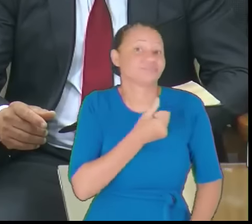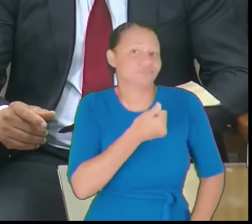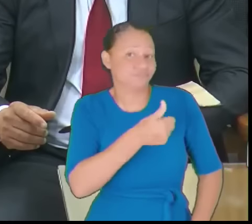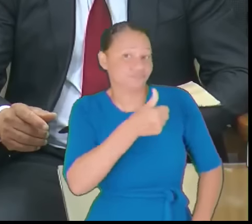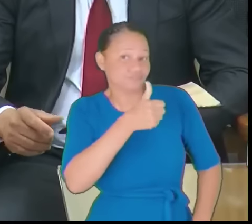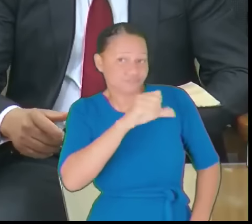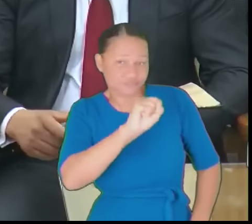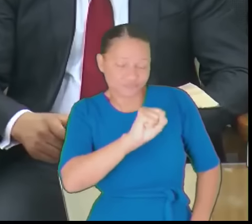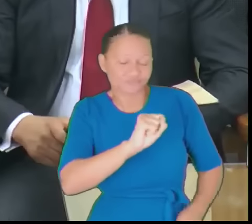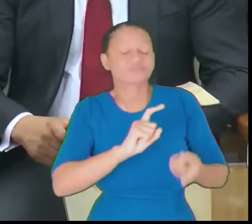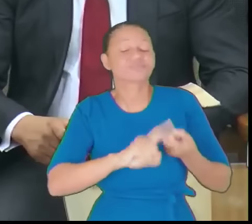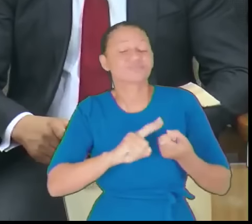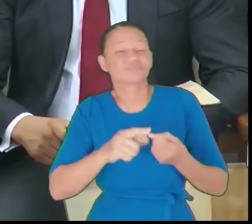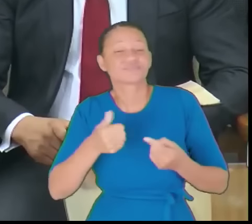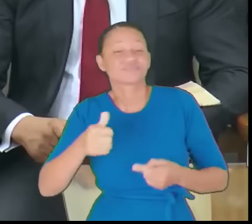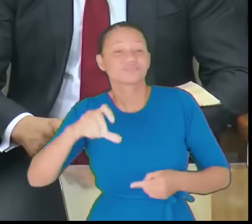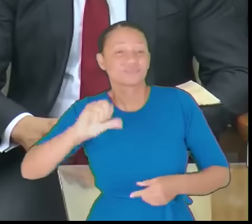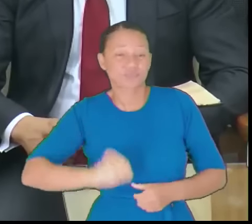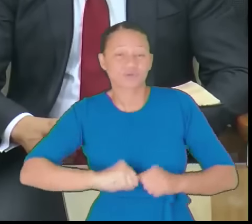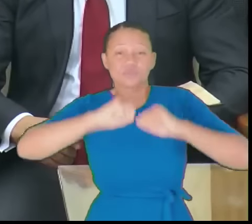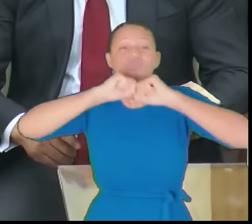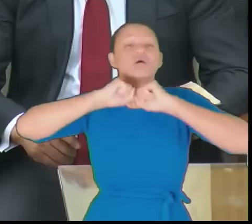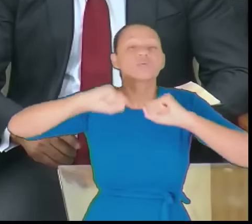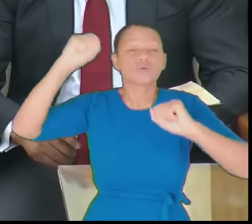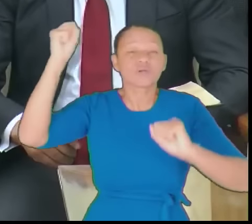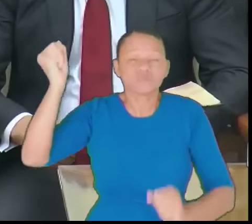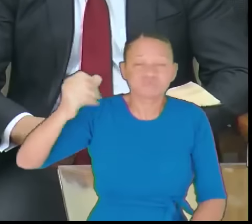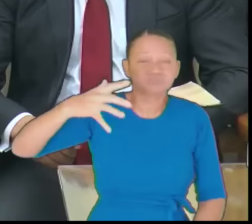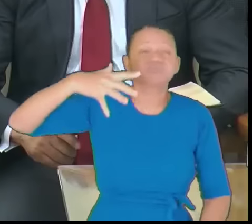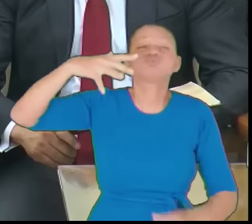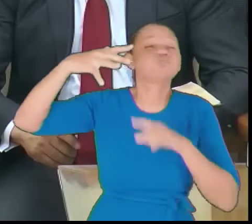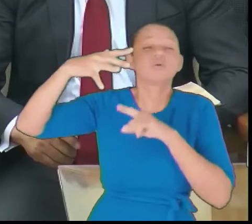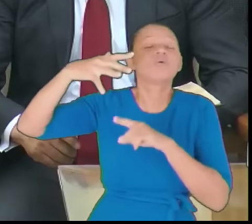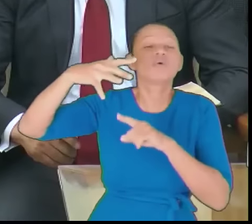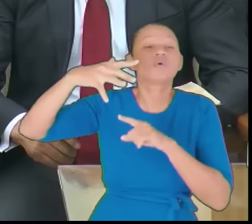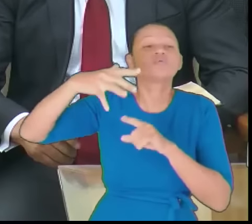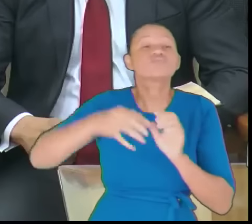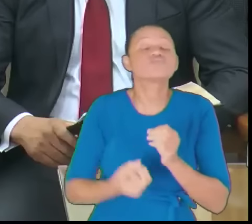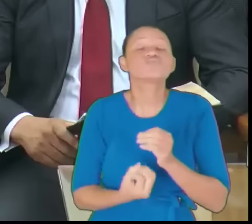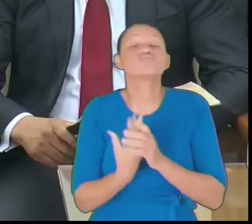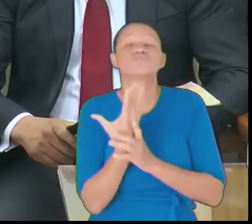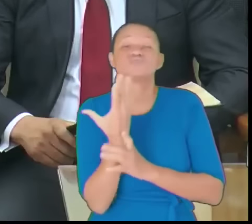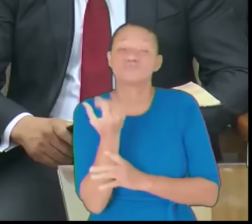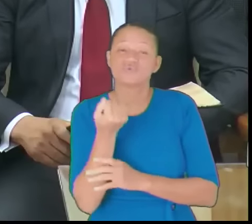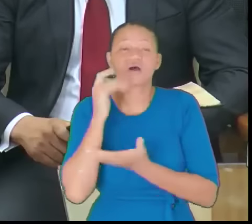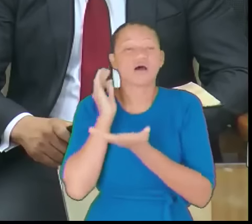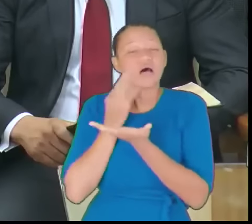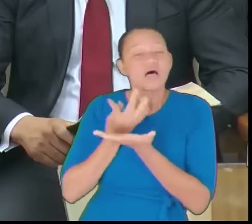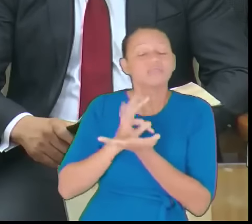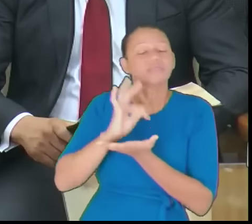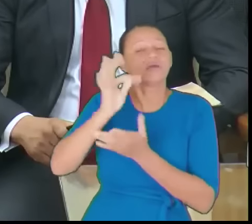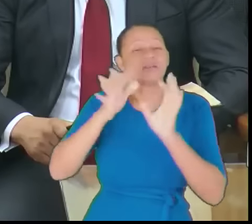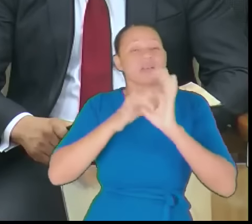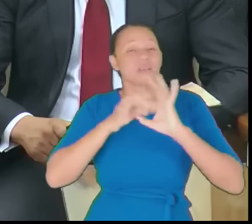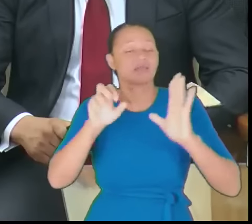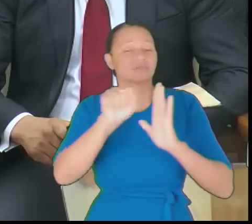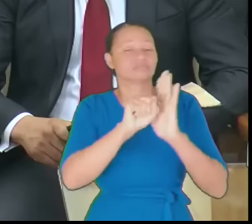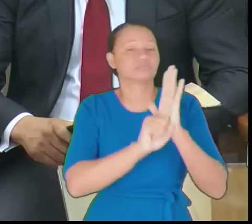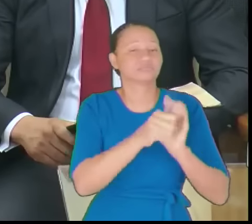surgiu o iluminismo. E com o iluminismo surgiu a teologia liberal. Século 18